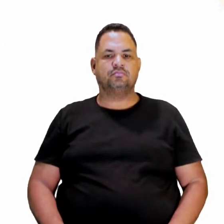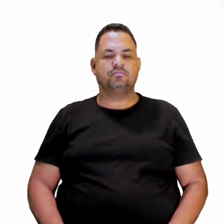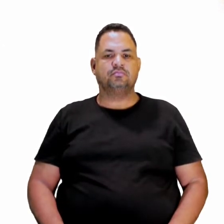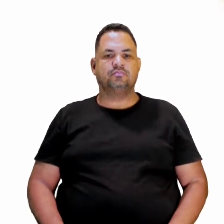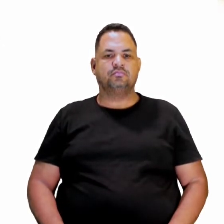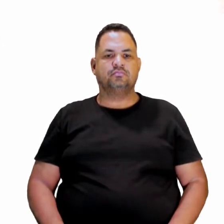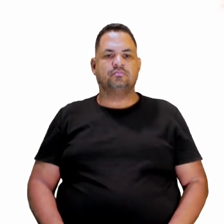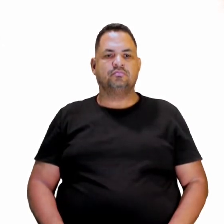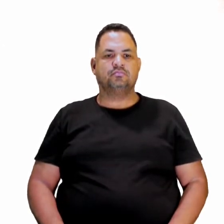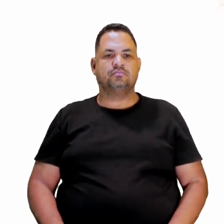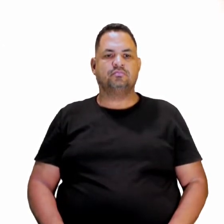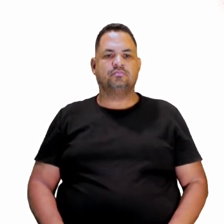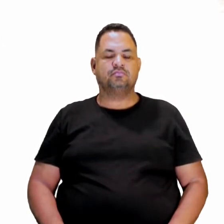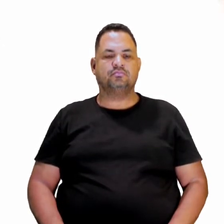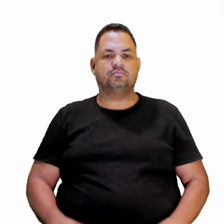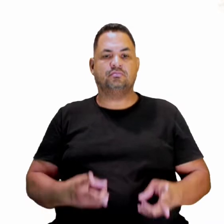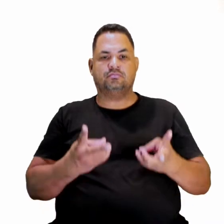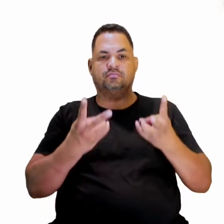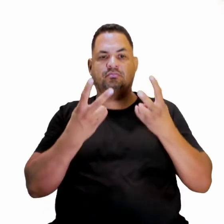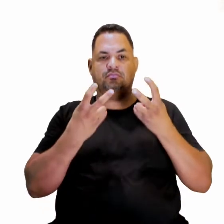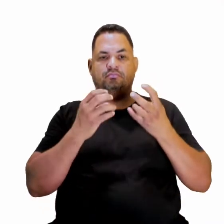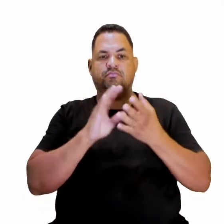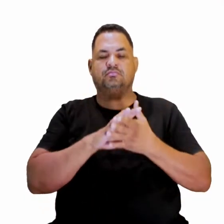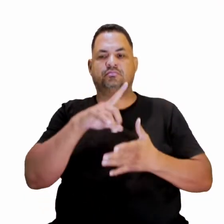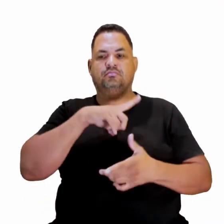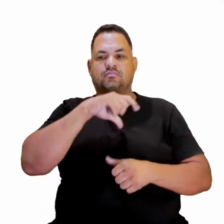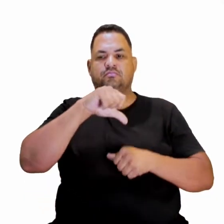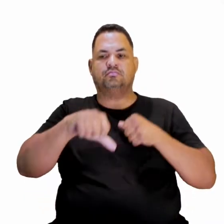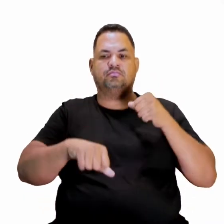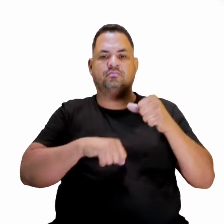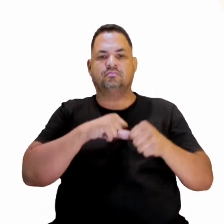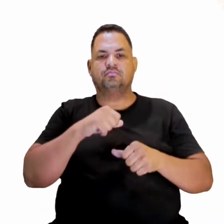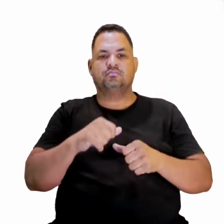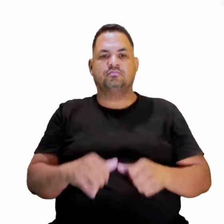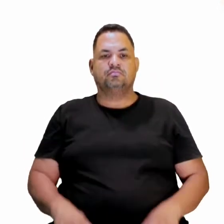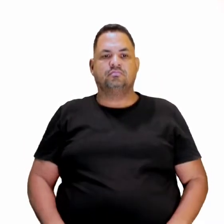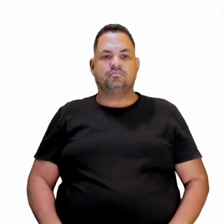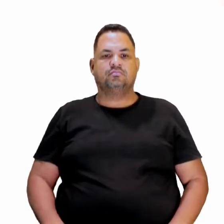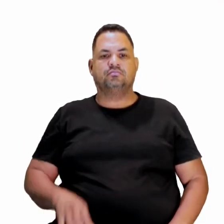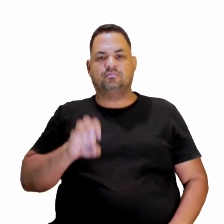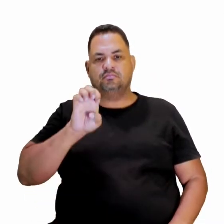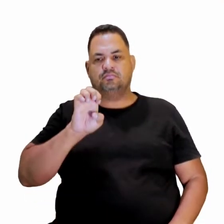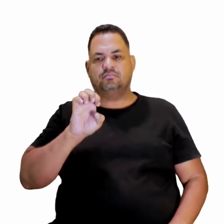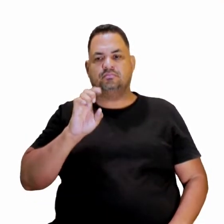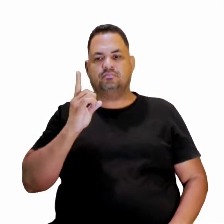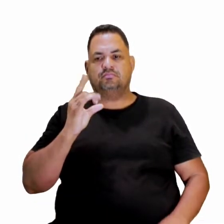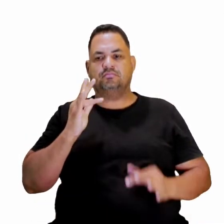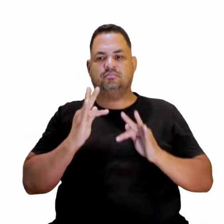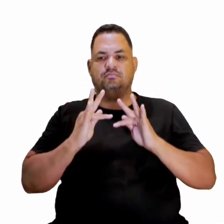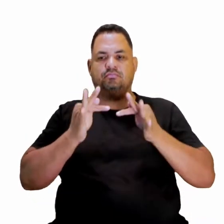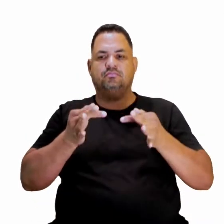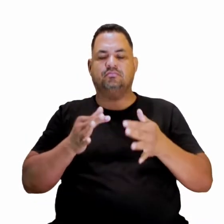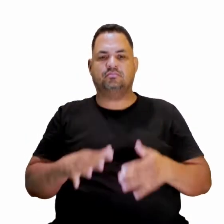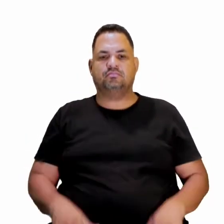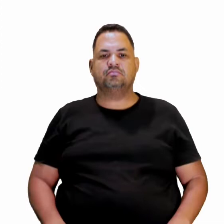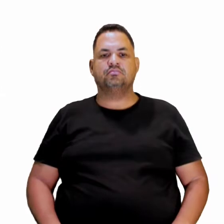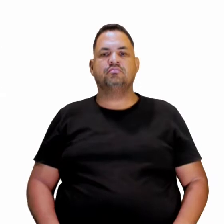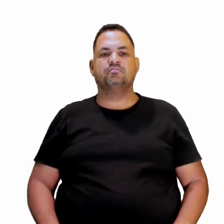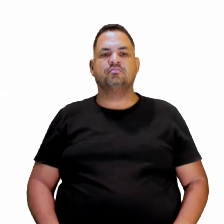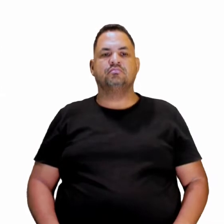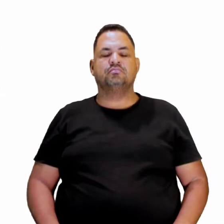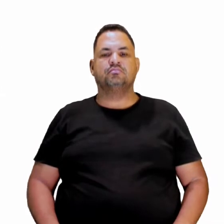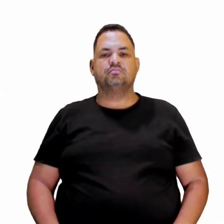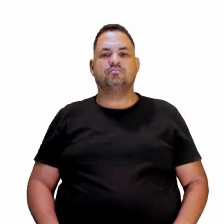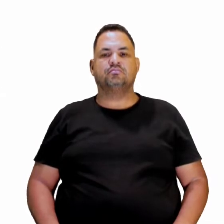talked. Perceba que a mudança é apenas esse ED no fim. Play,